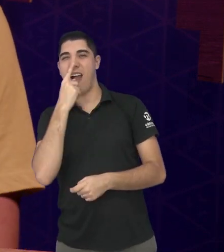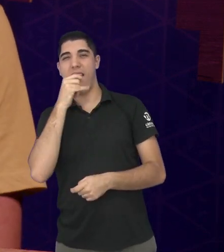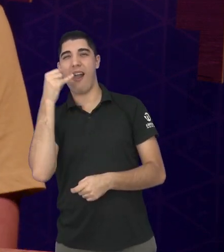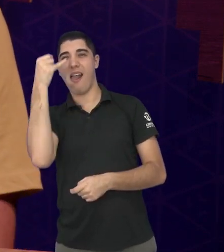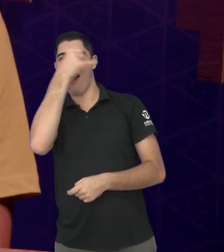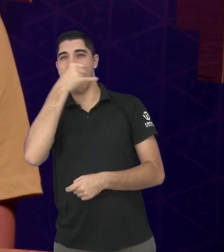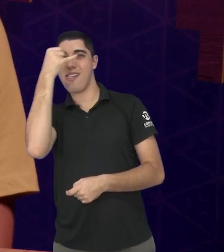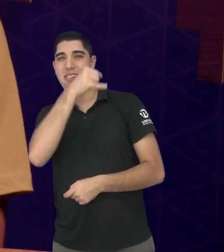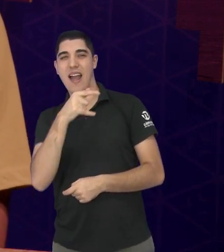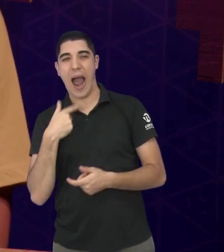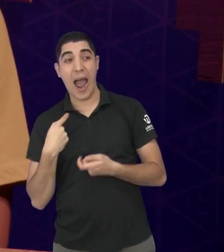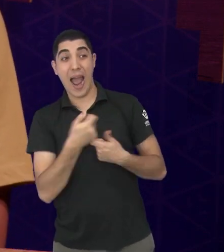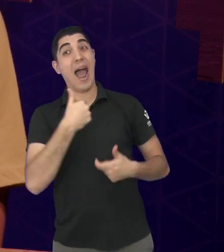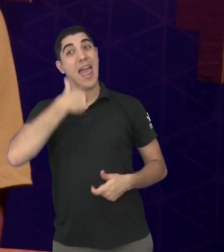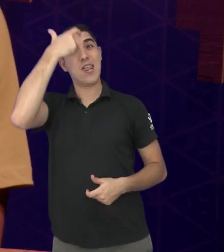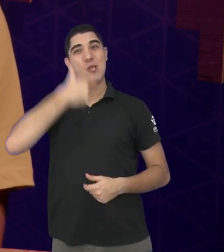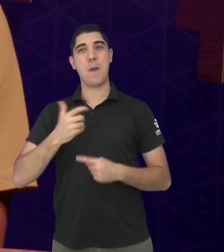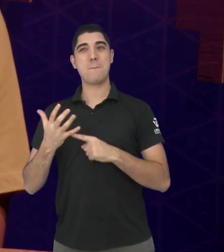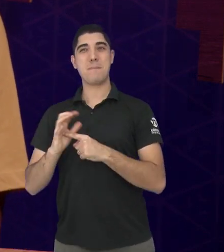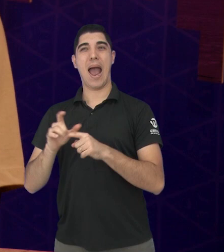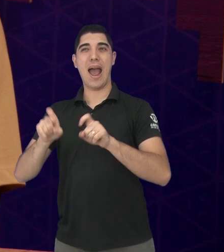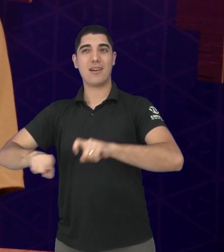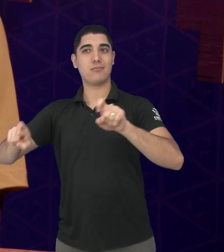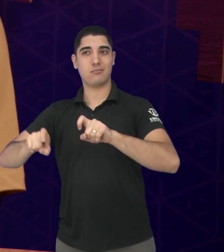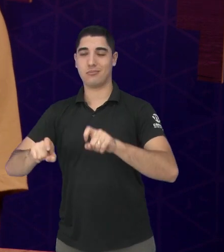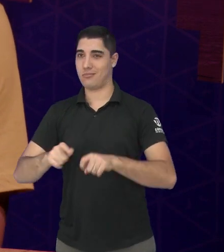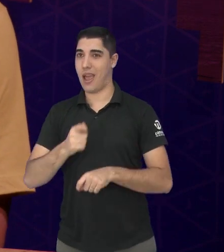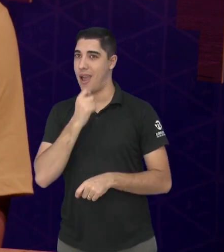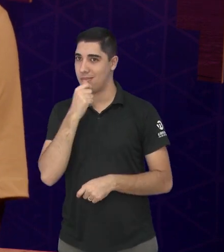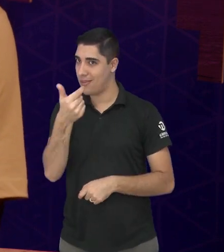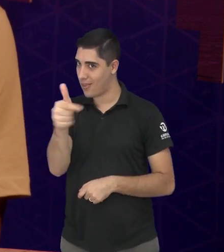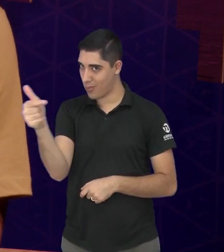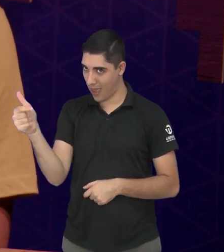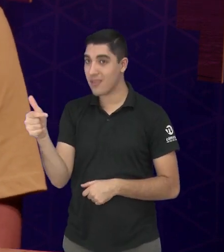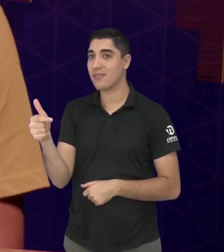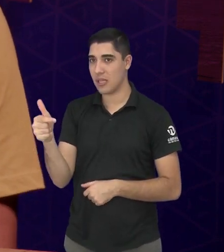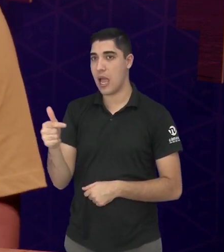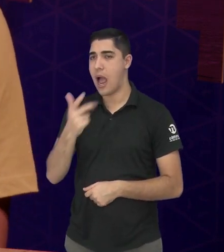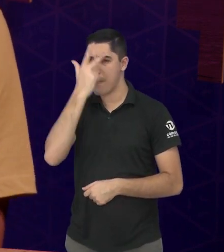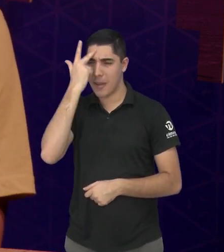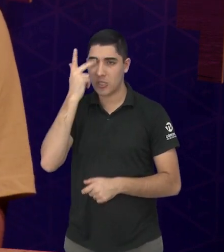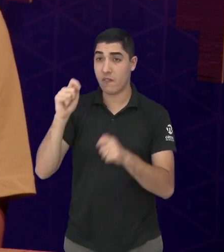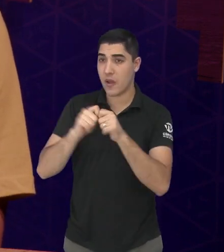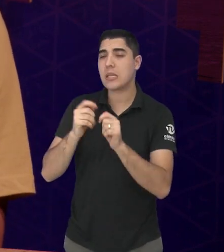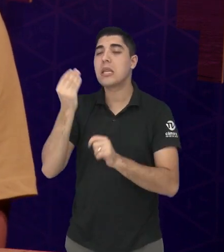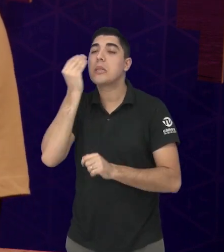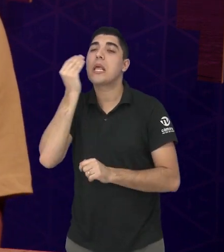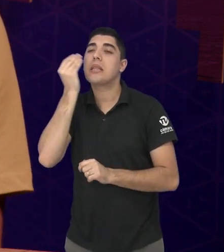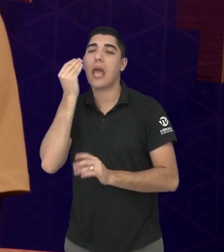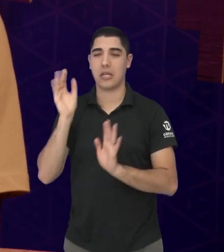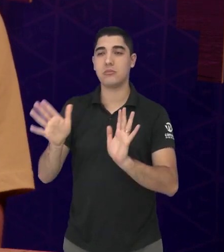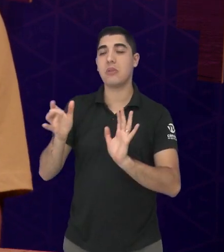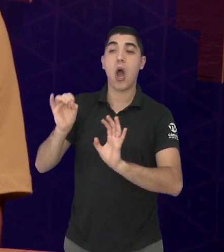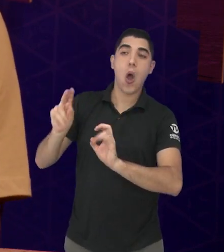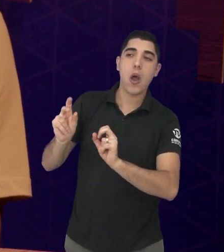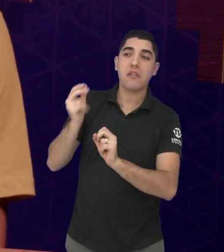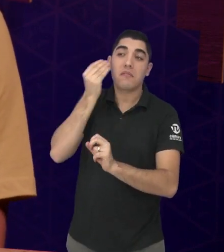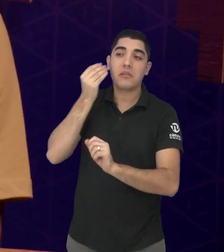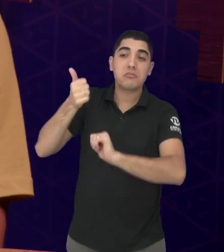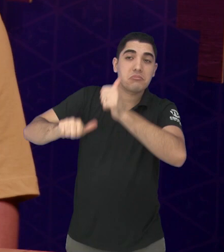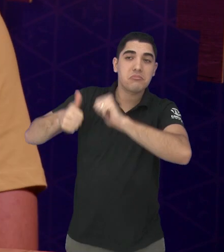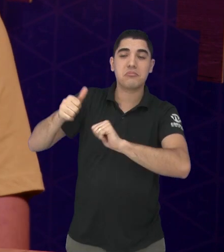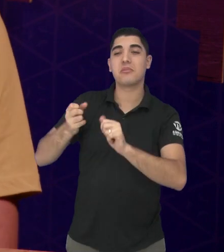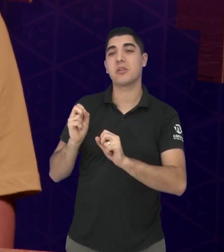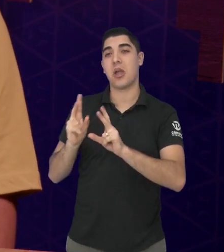bem aí um ser humano. Mas esse programador é chamado, né, para fazer esse teste, e ele fala, não, mas vamos ver